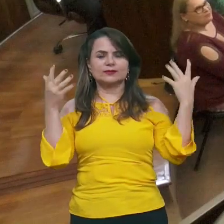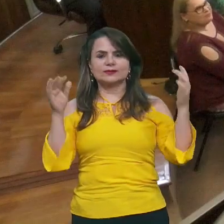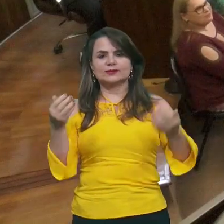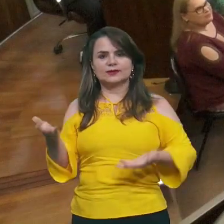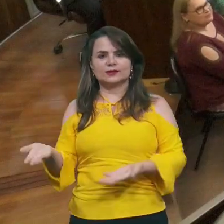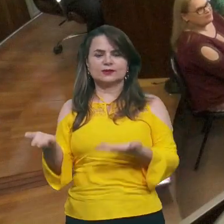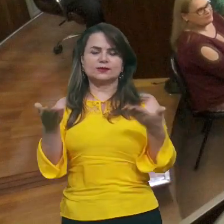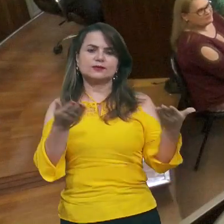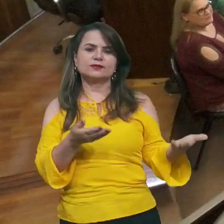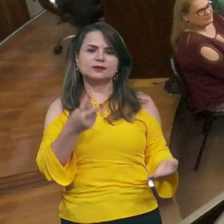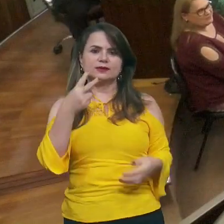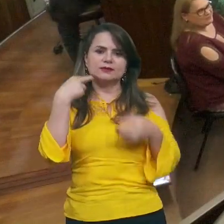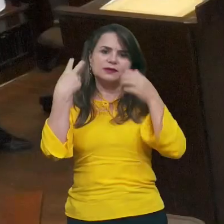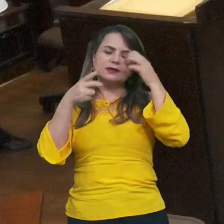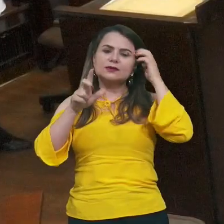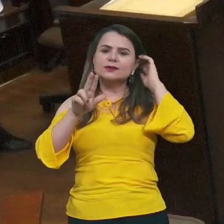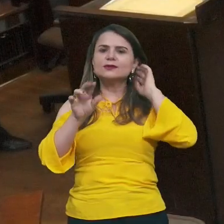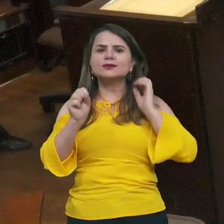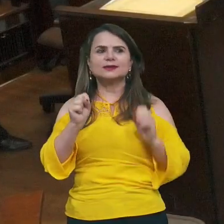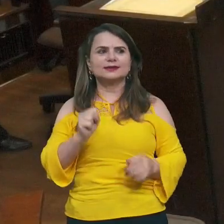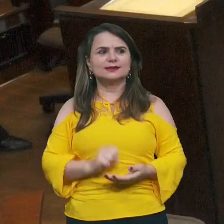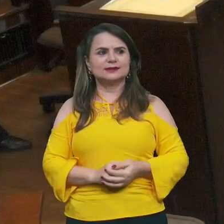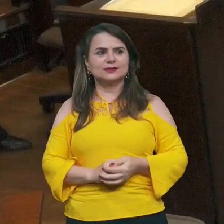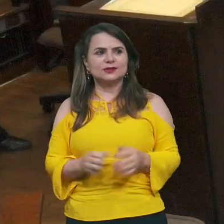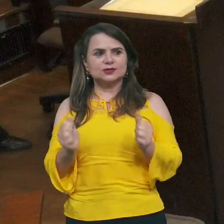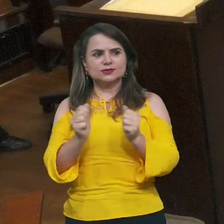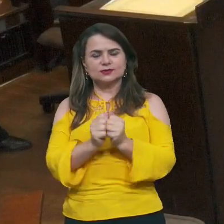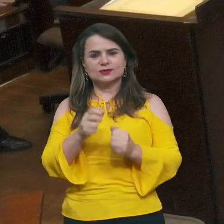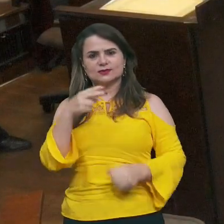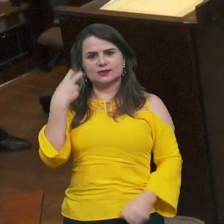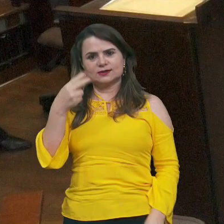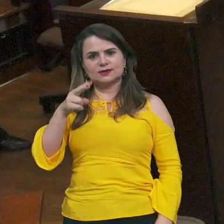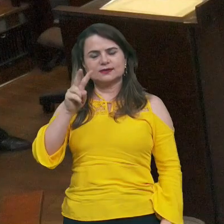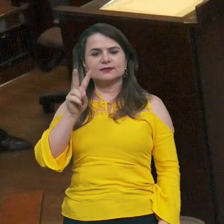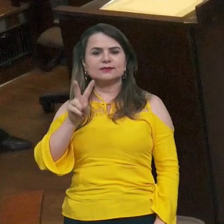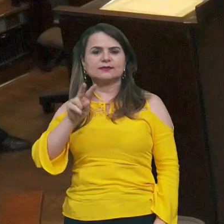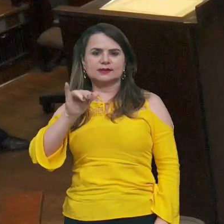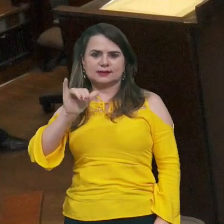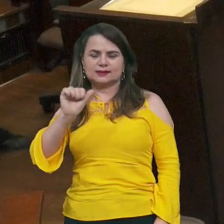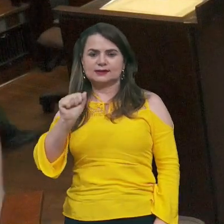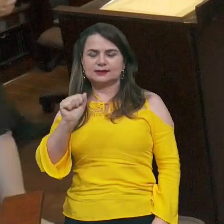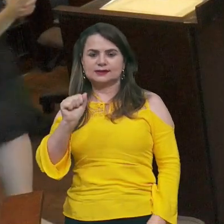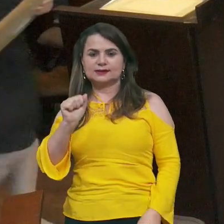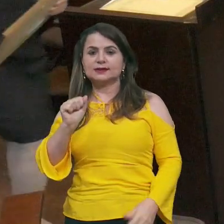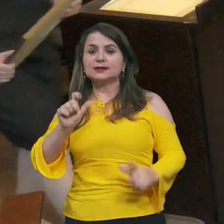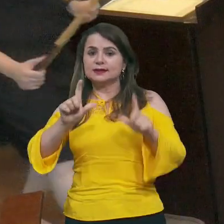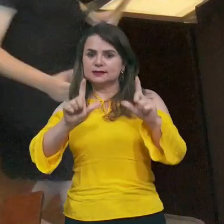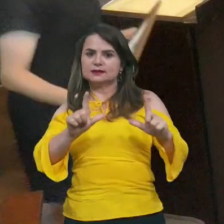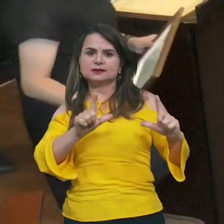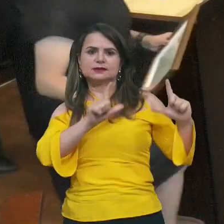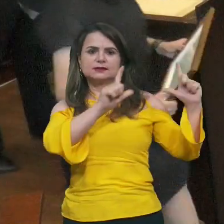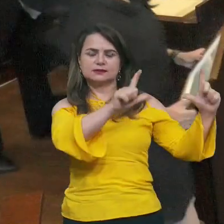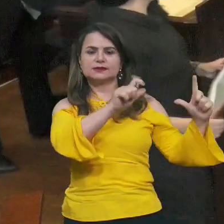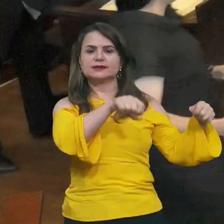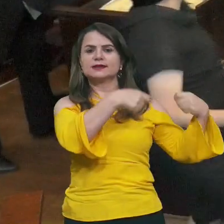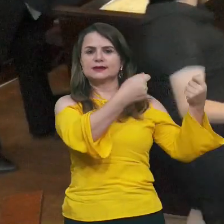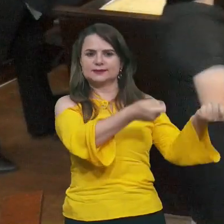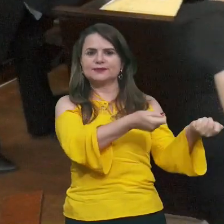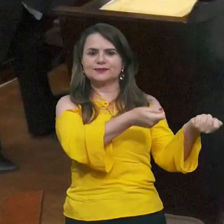Convido o vereador Luiz Eduardo Nardi, juntamente com a vereadora Vânia Ramos, para a entrega de um diploma comemorativo à senhora Célia